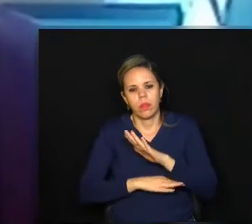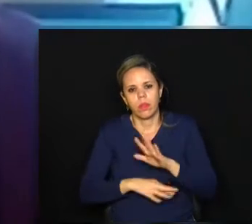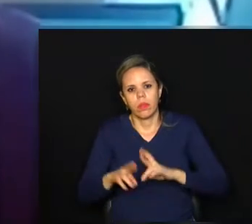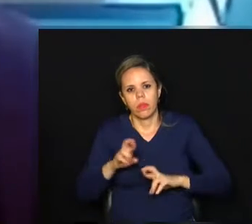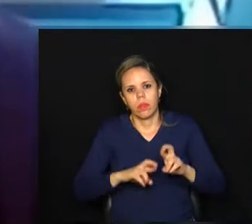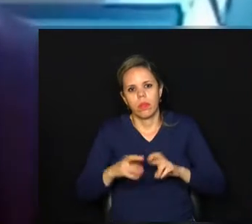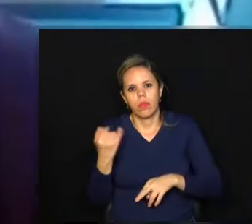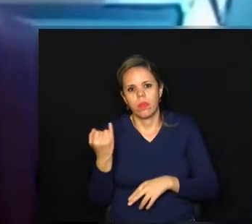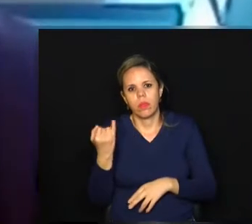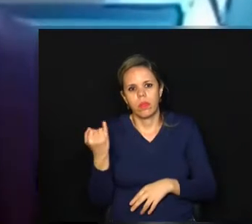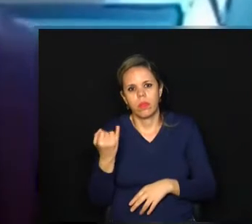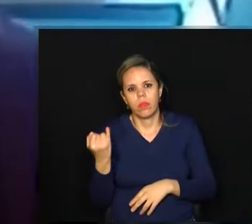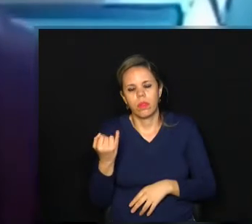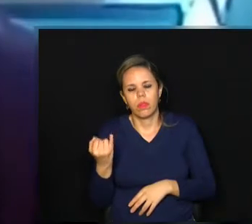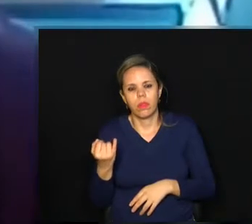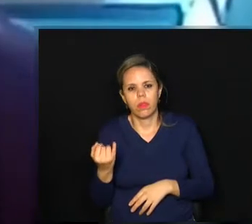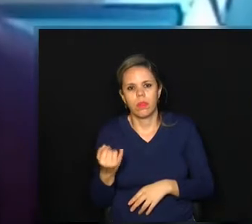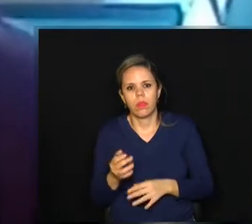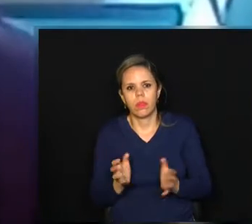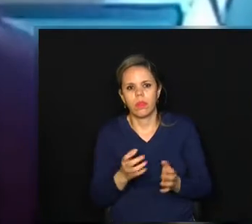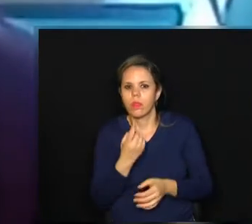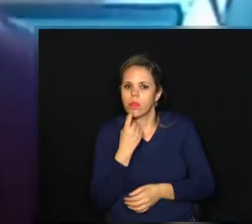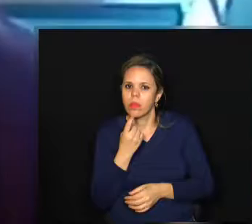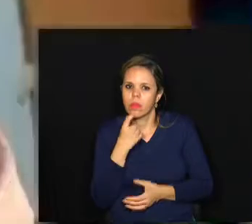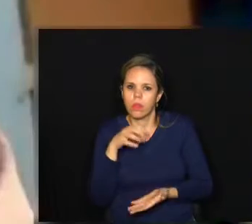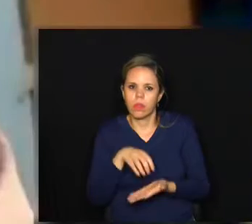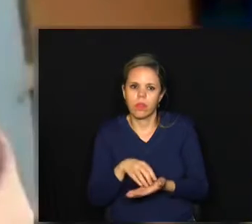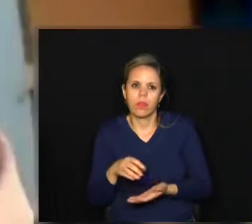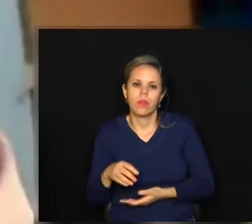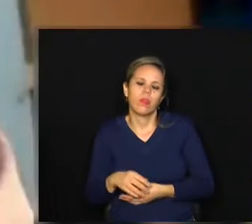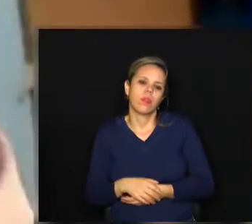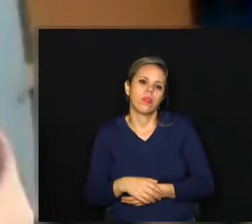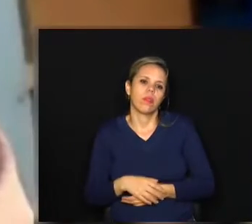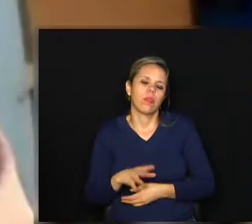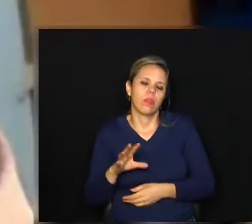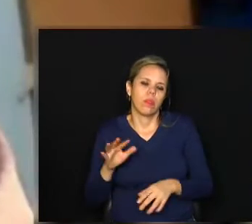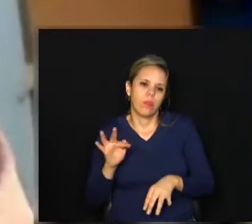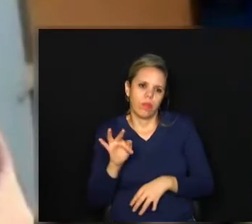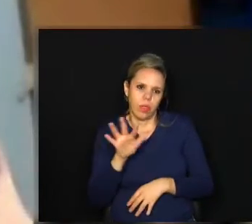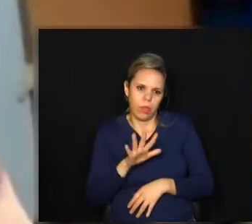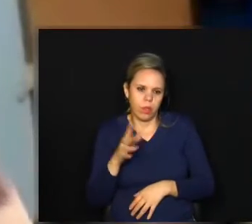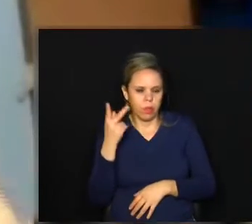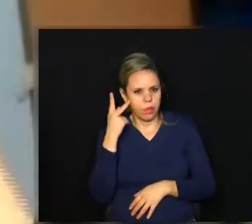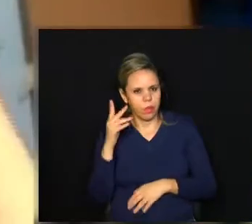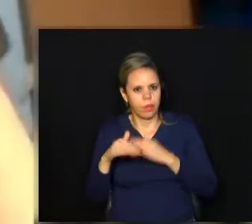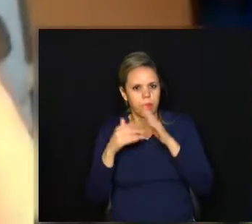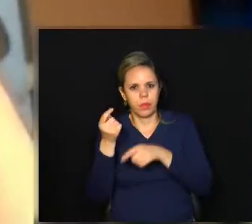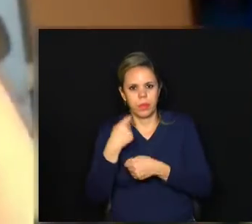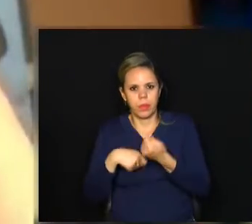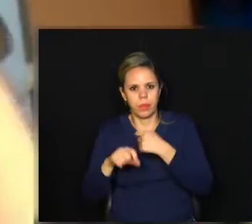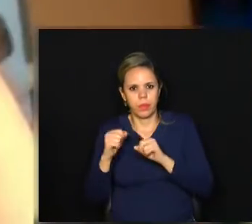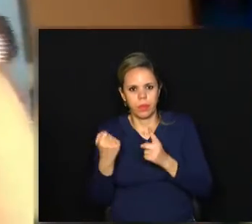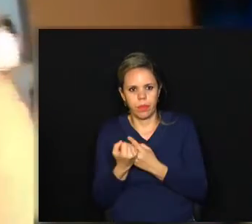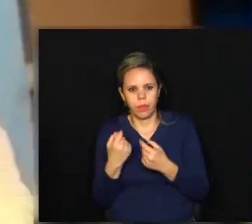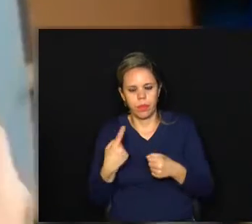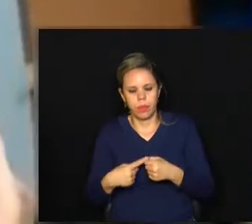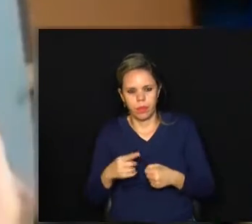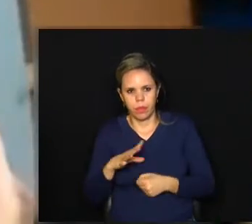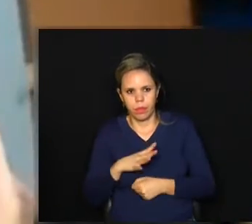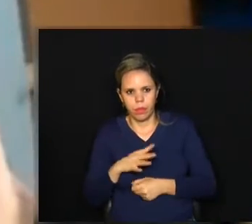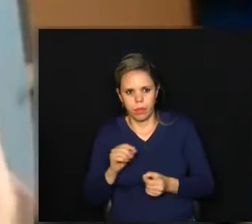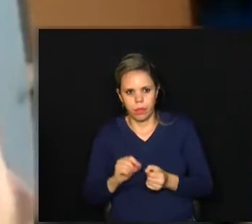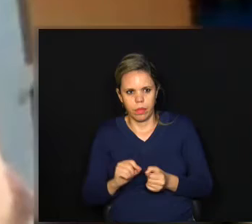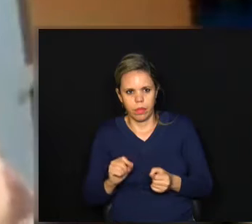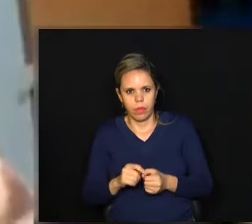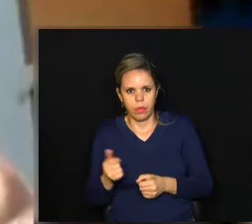analisa a importância do Campus Campinas do Instituto Federal de São Paulo para o desenvolvimento econômico e social do município, fez a